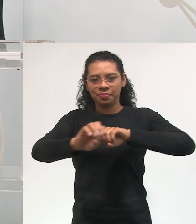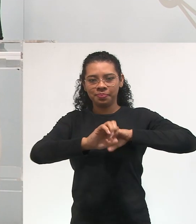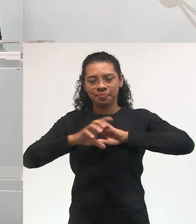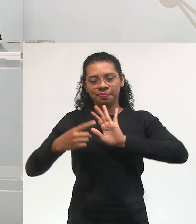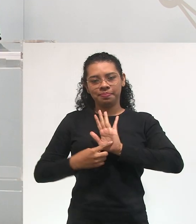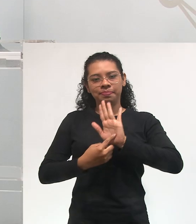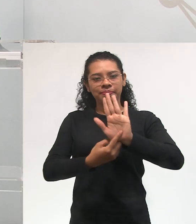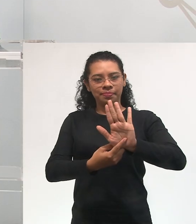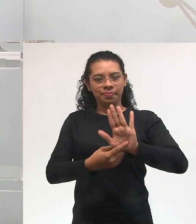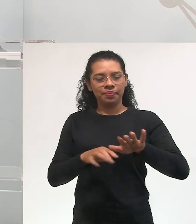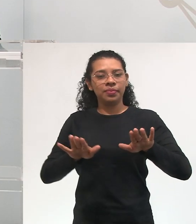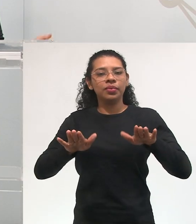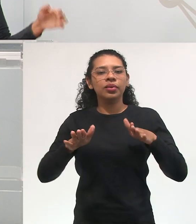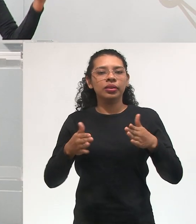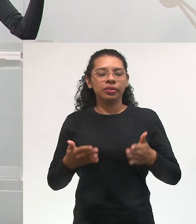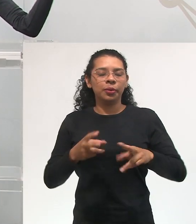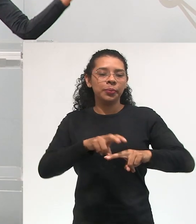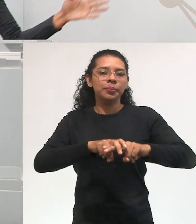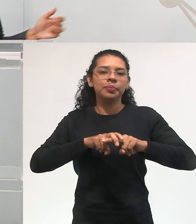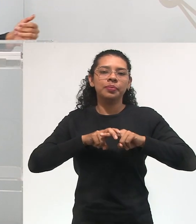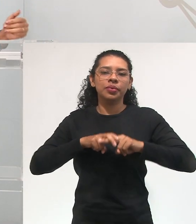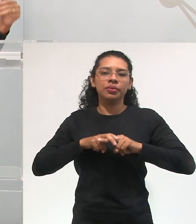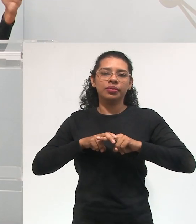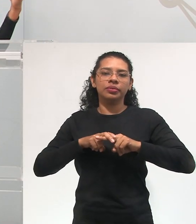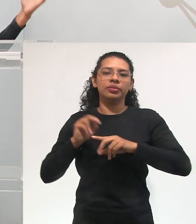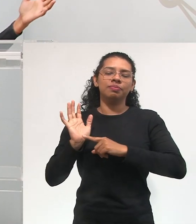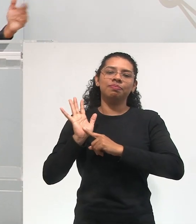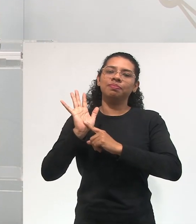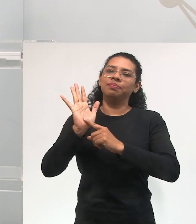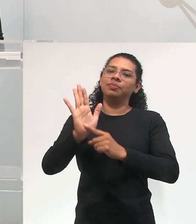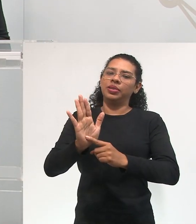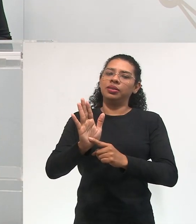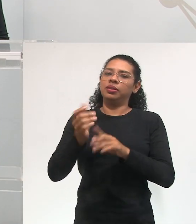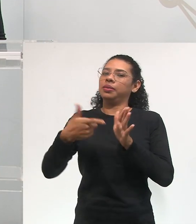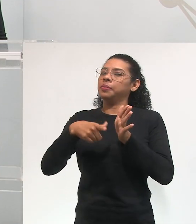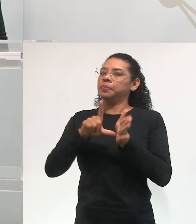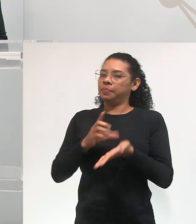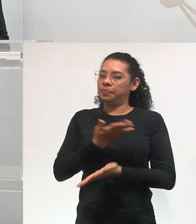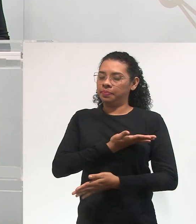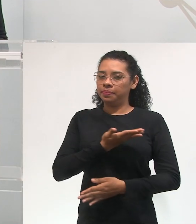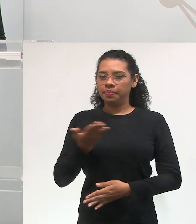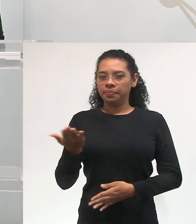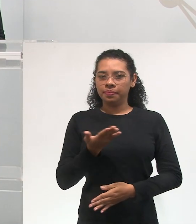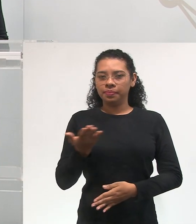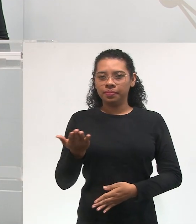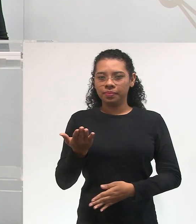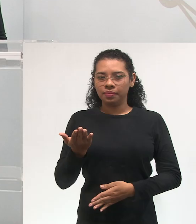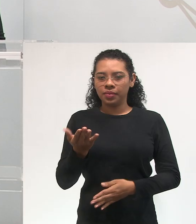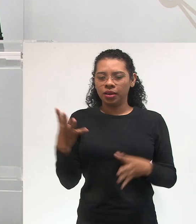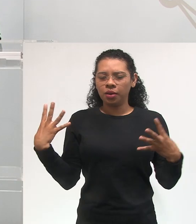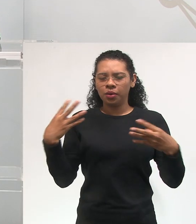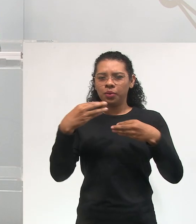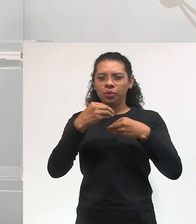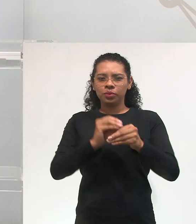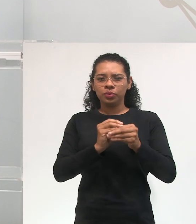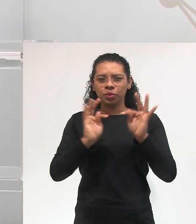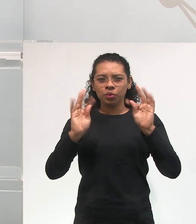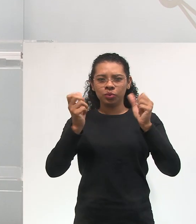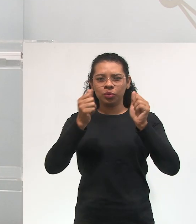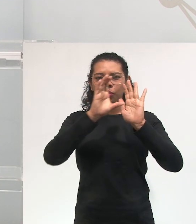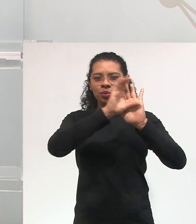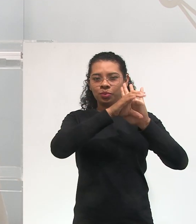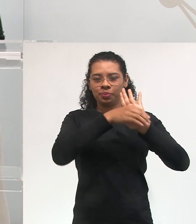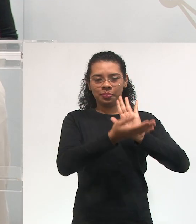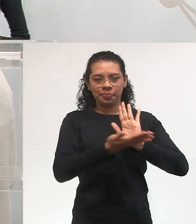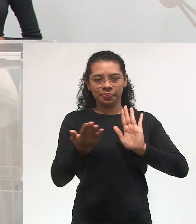nos apresentar. Então, por isso que eu apresentei anteriormente, de forma resumida, esses conceitos